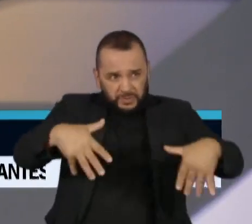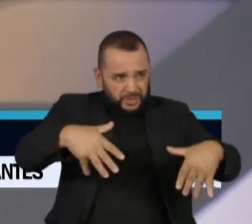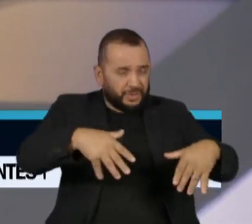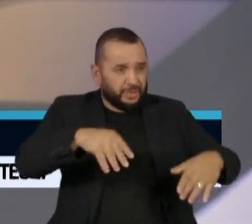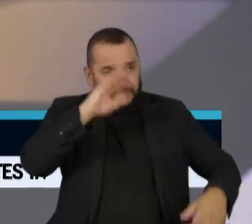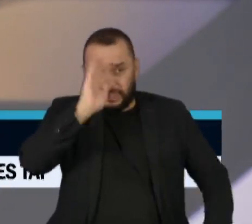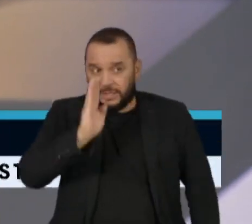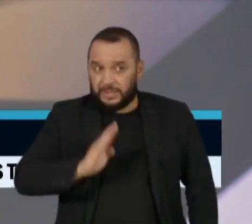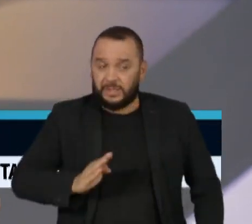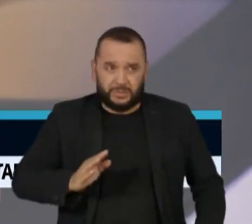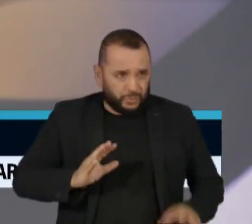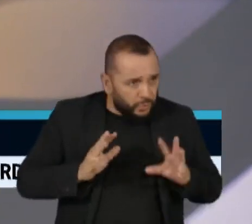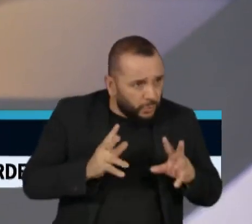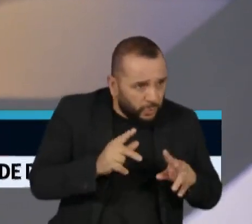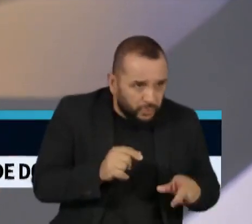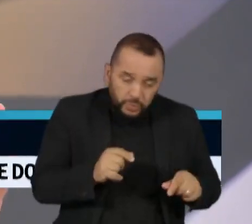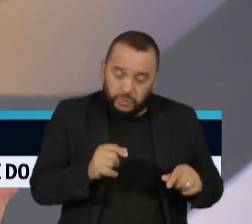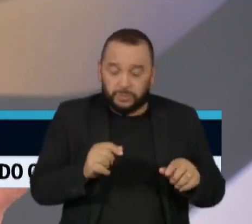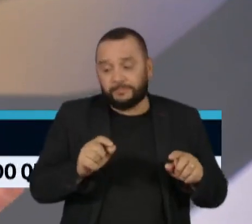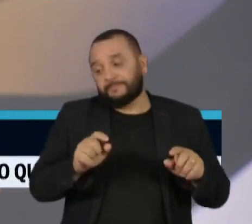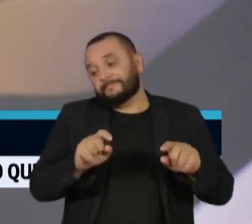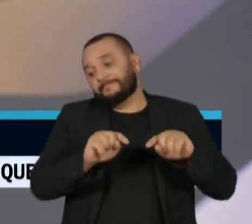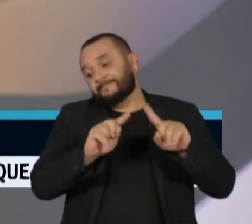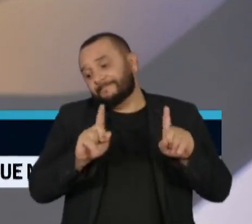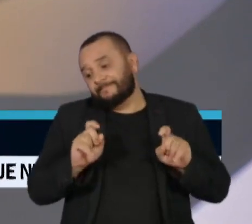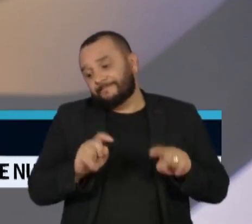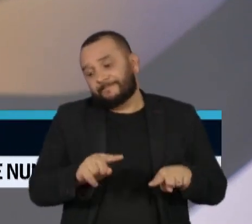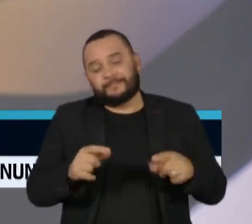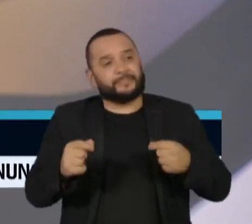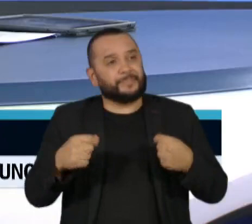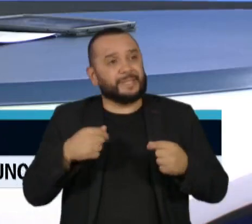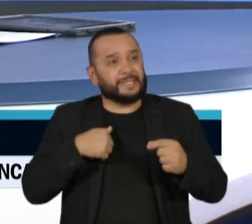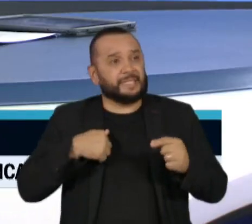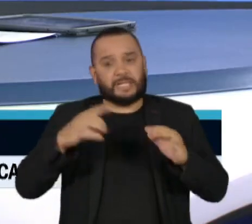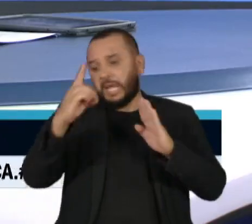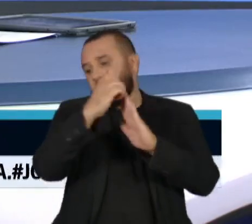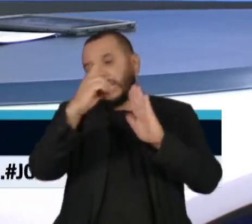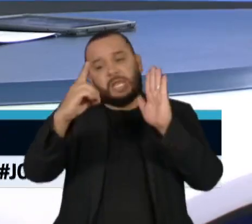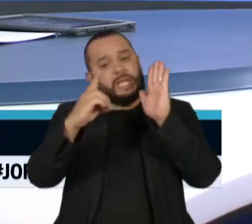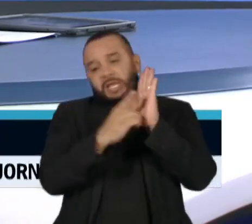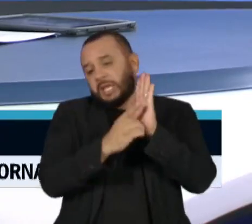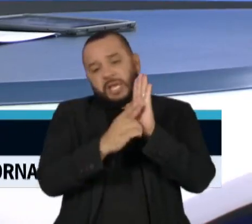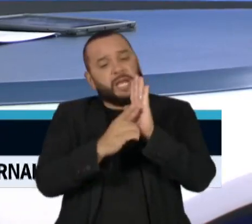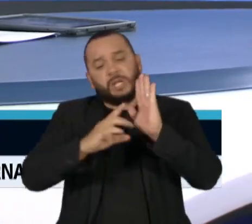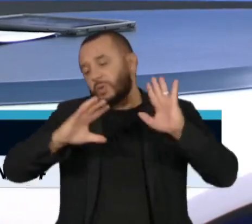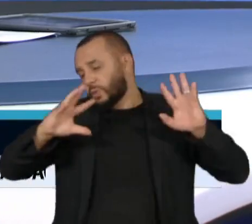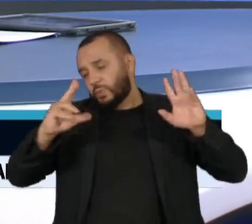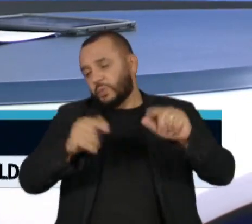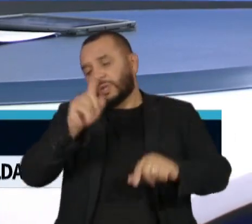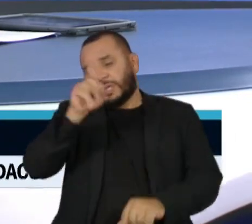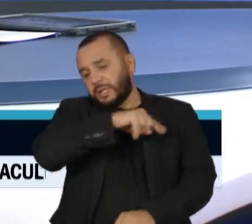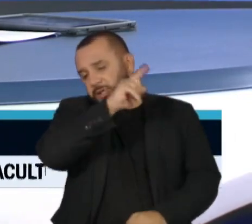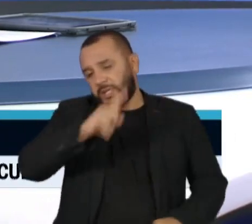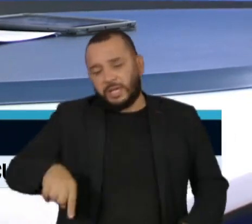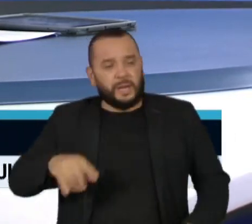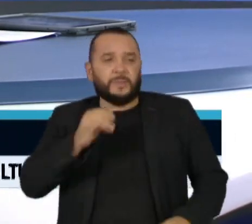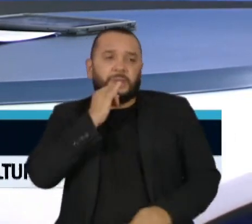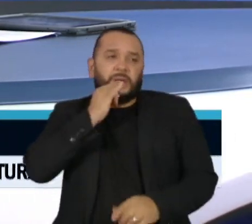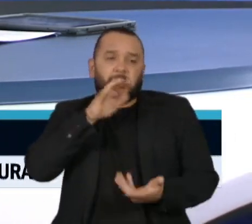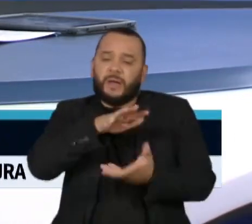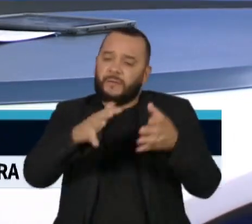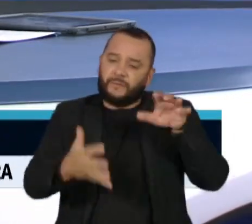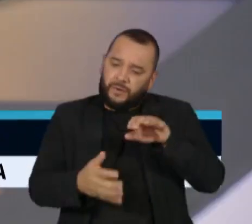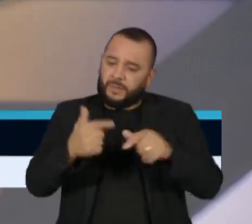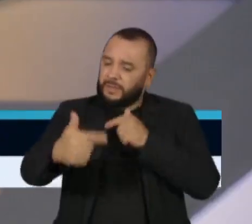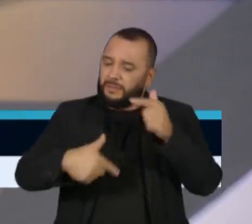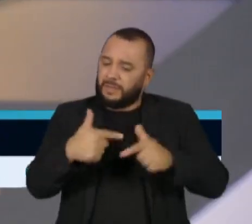acho que toda vez que se usa esse termo revogar o revogar sobre a reforma trabalhista o revogaço